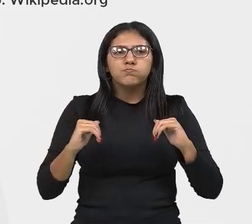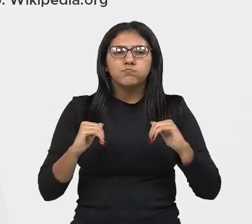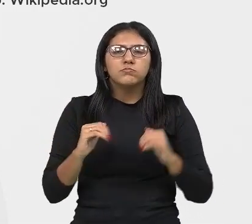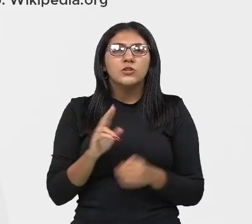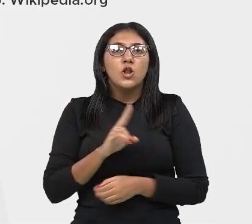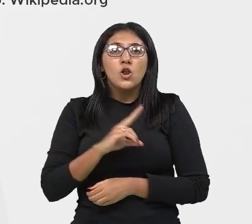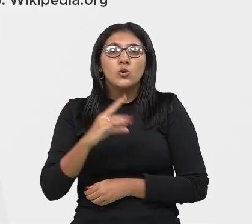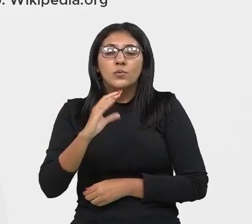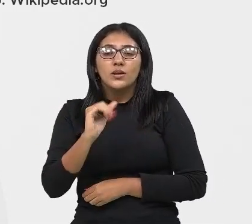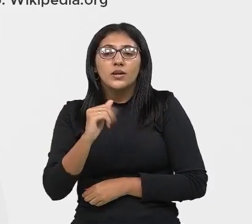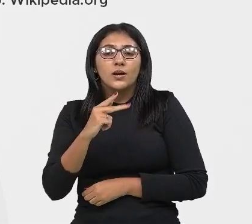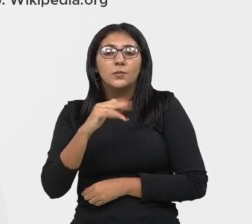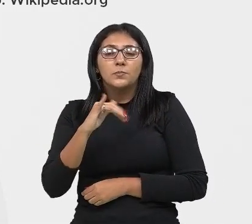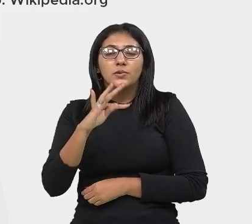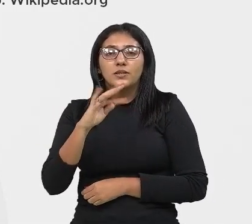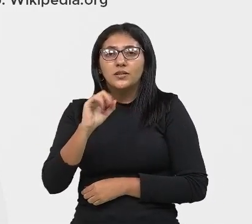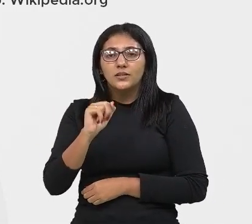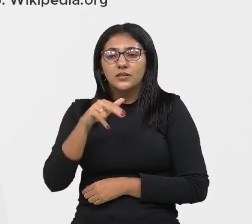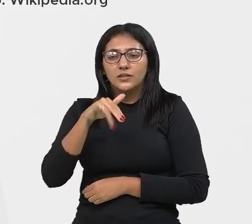capitanias